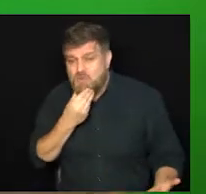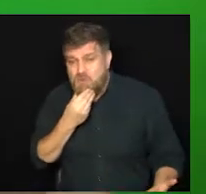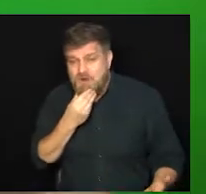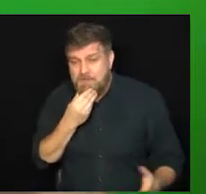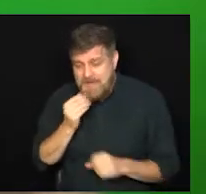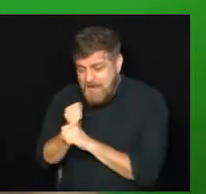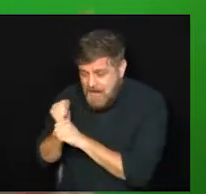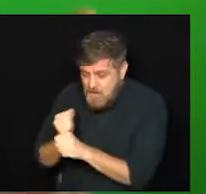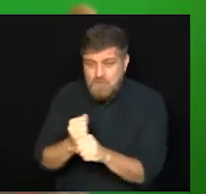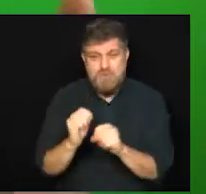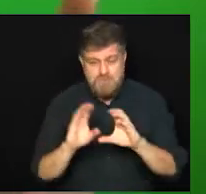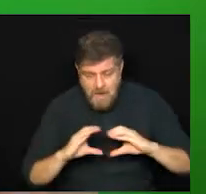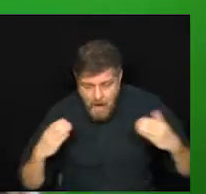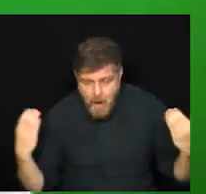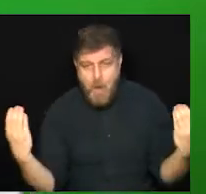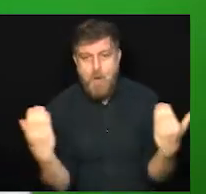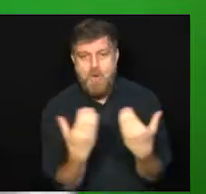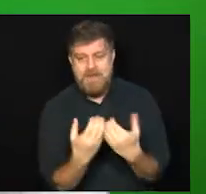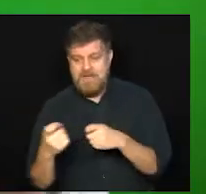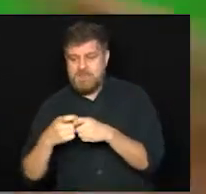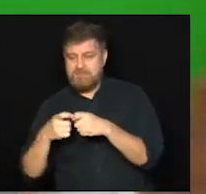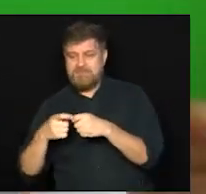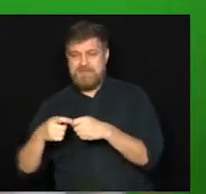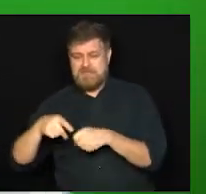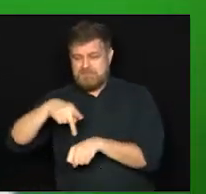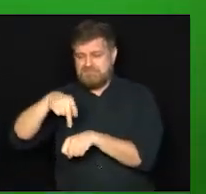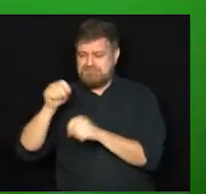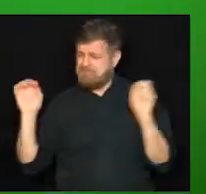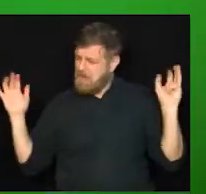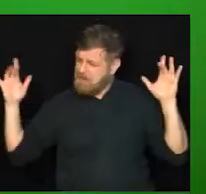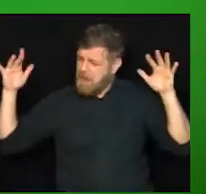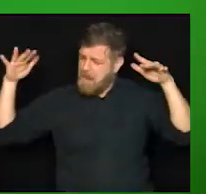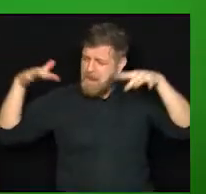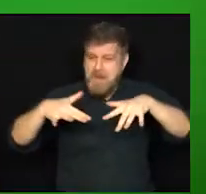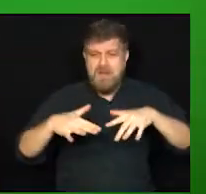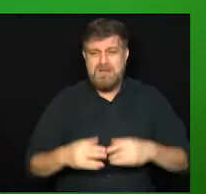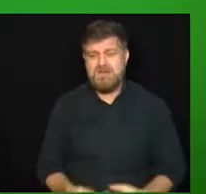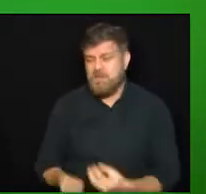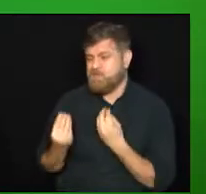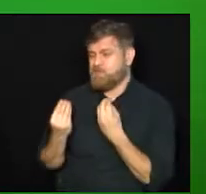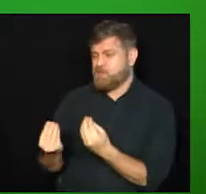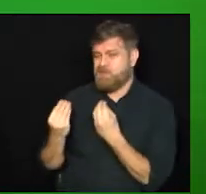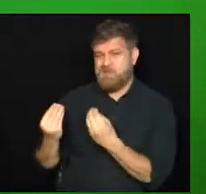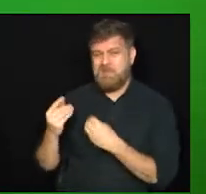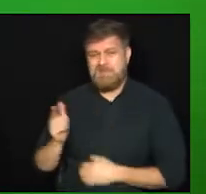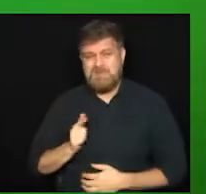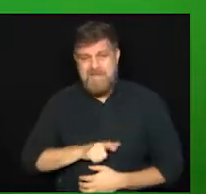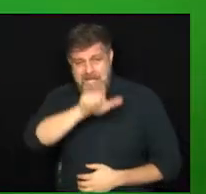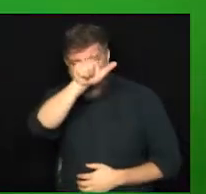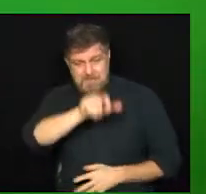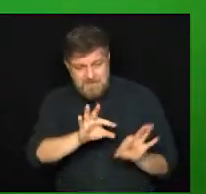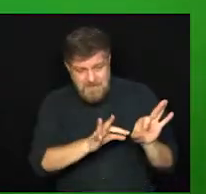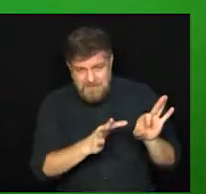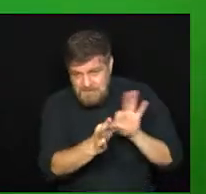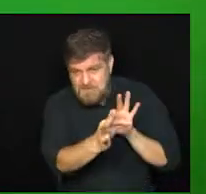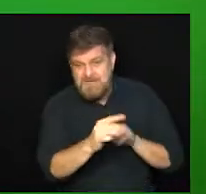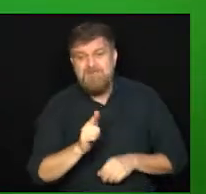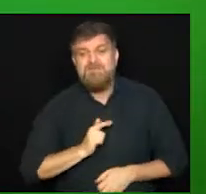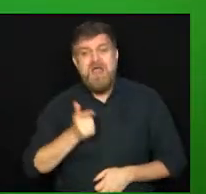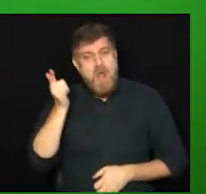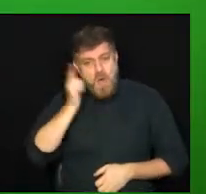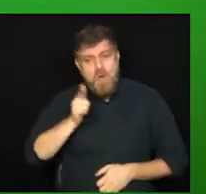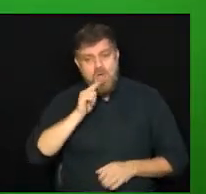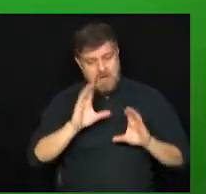repete. Então não tem por onde o organizador de evento fugir. Ele vai trazer o